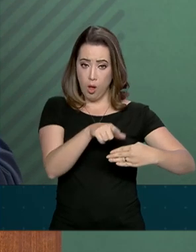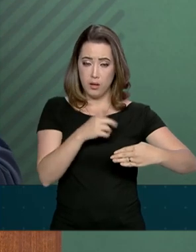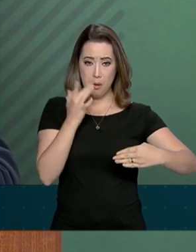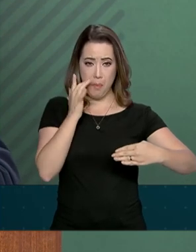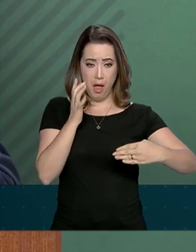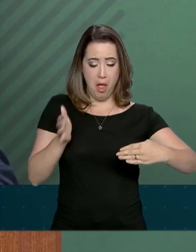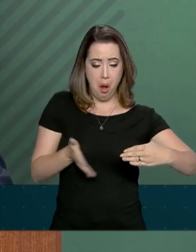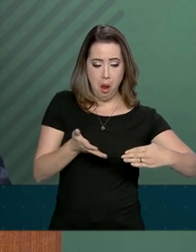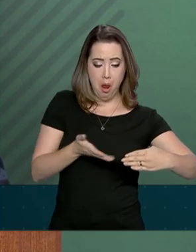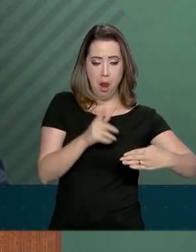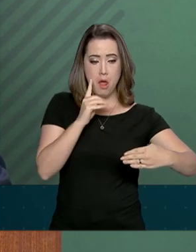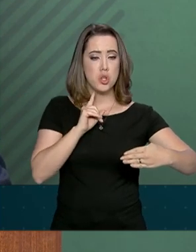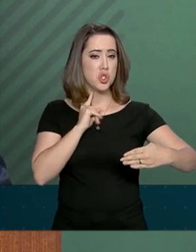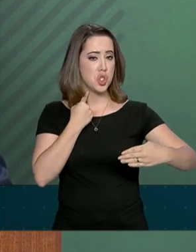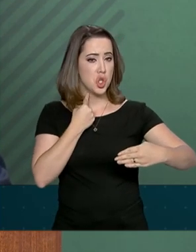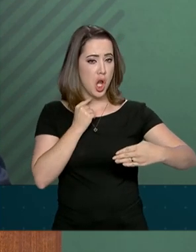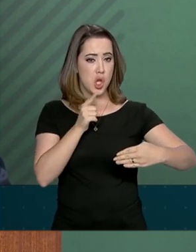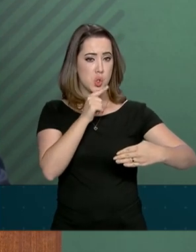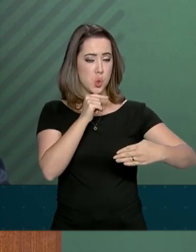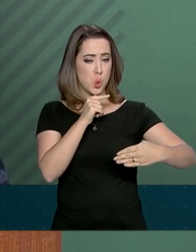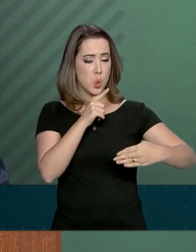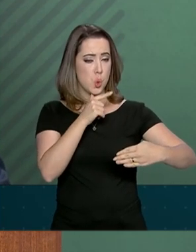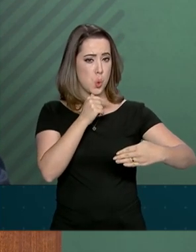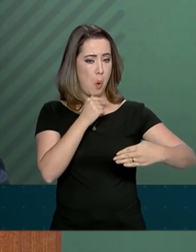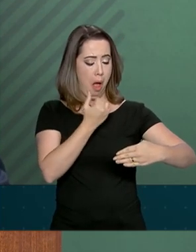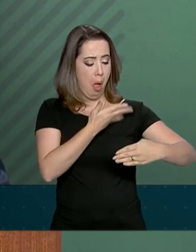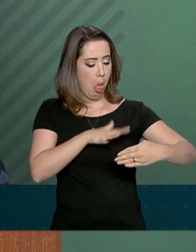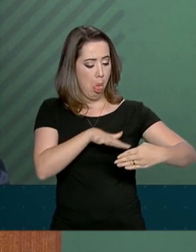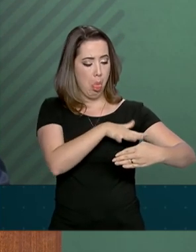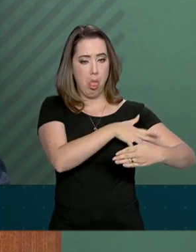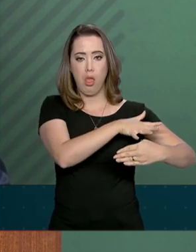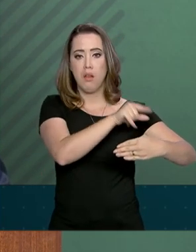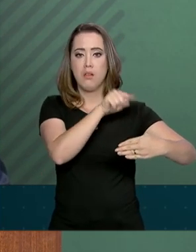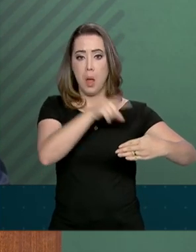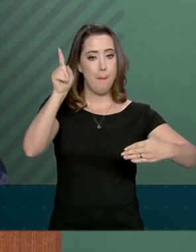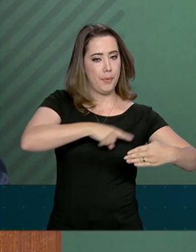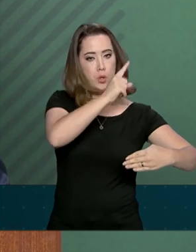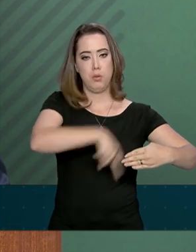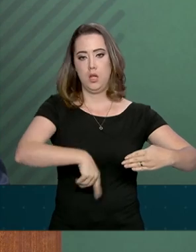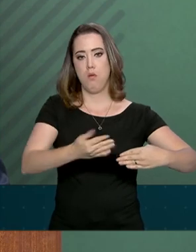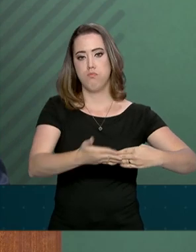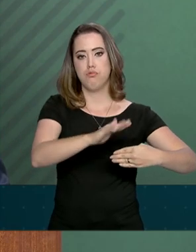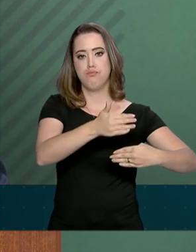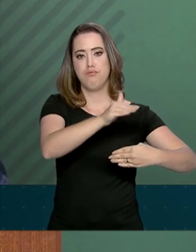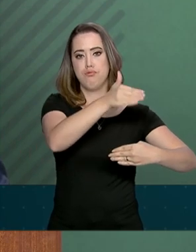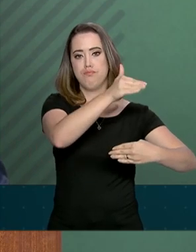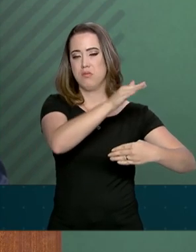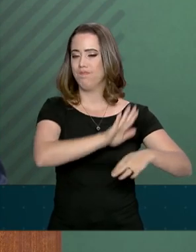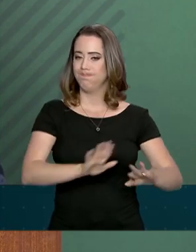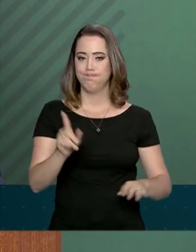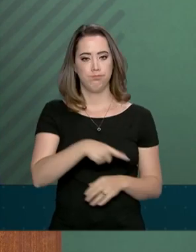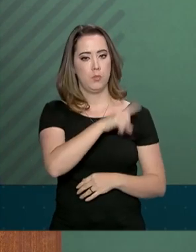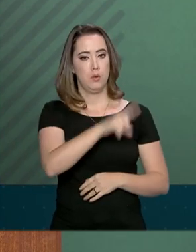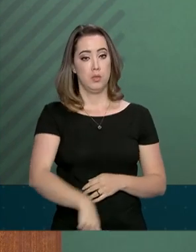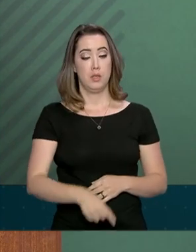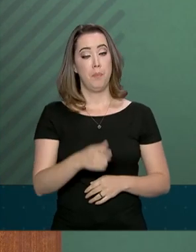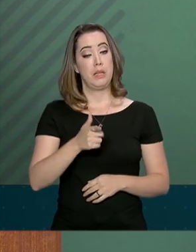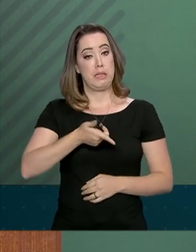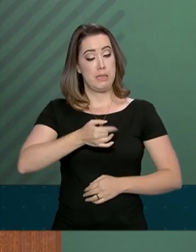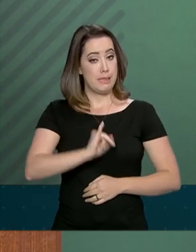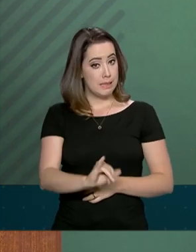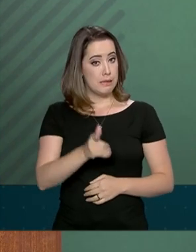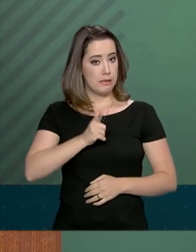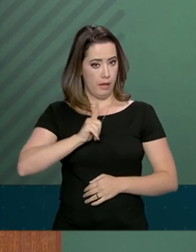as barragens que estiver em operação na data de entrada em vigor desta resolução